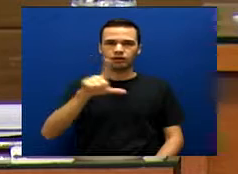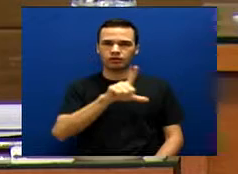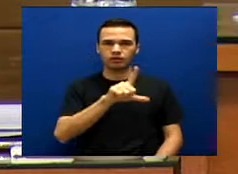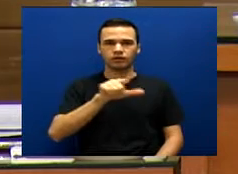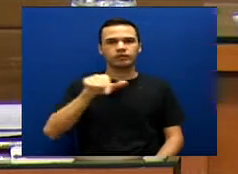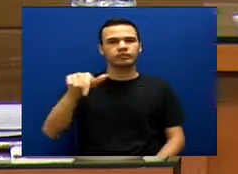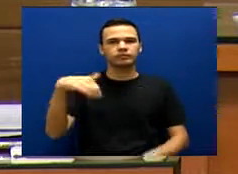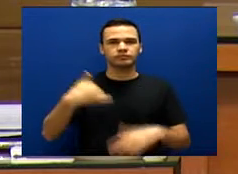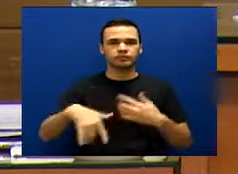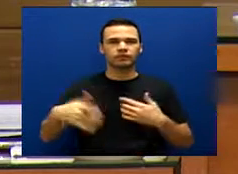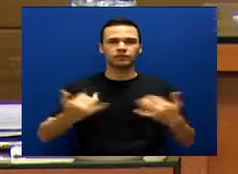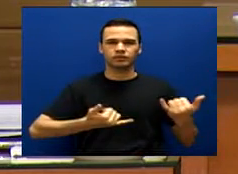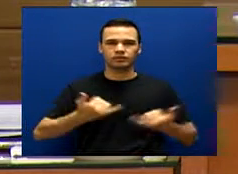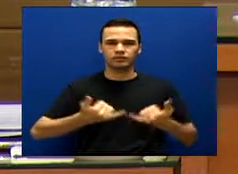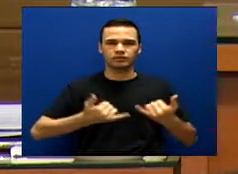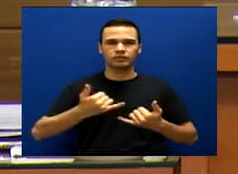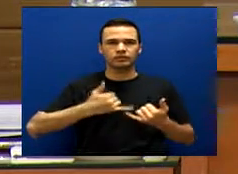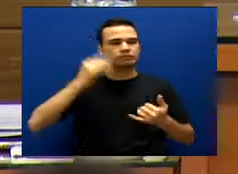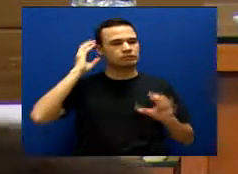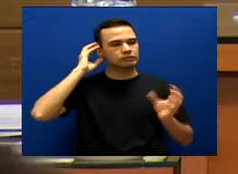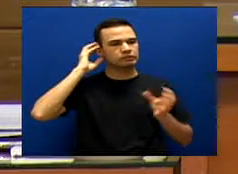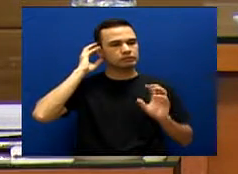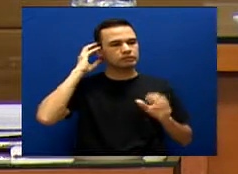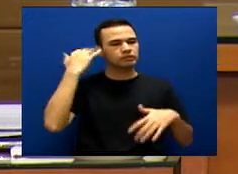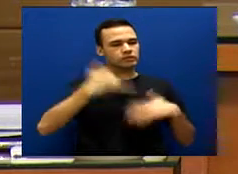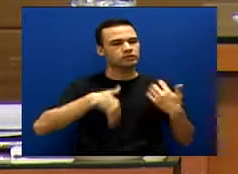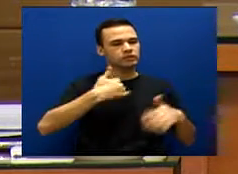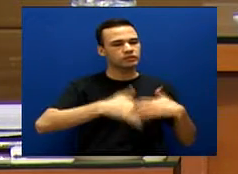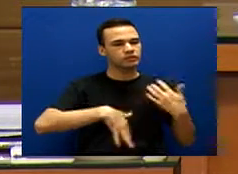recebo as informações lá no gramado, eu estava longe